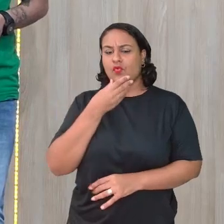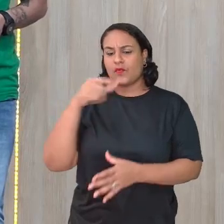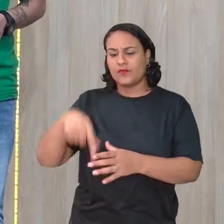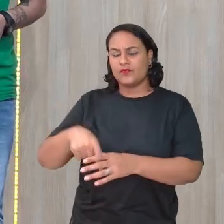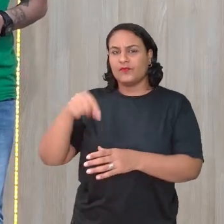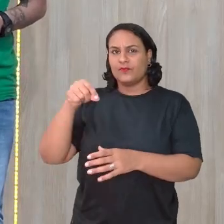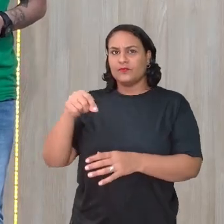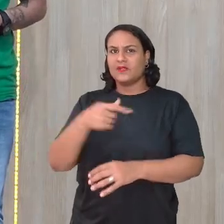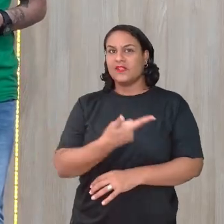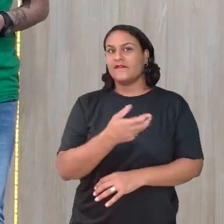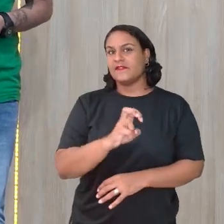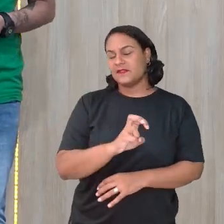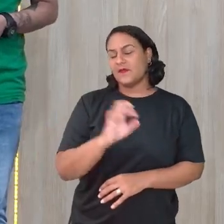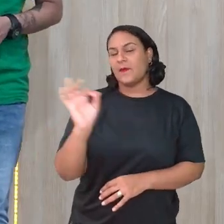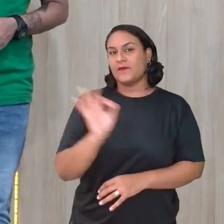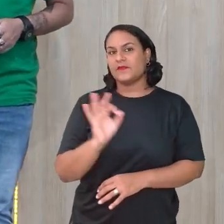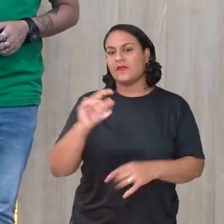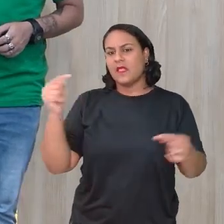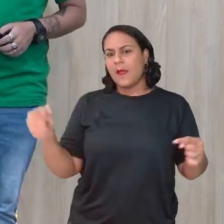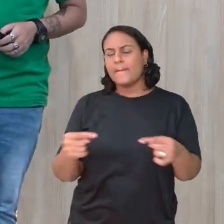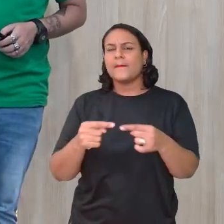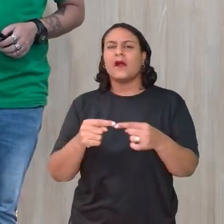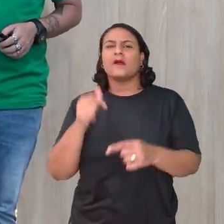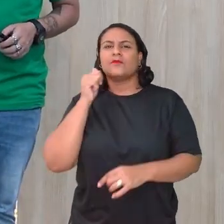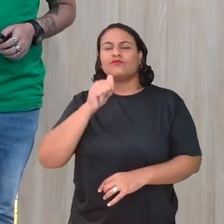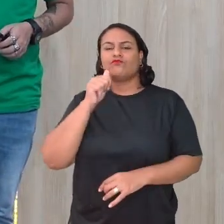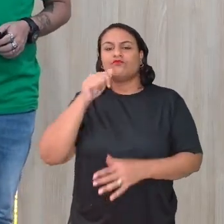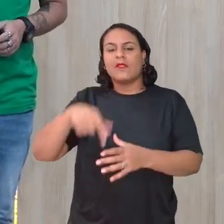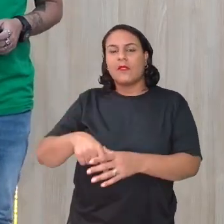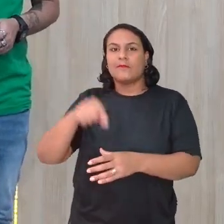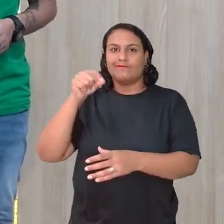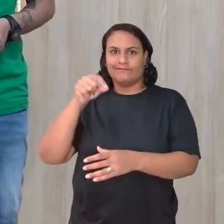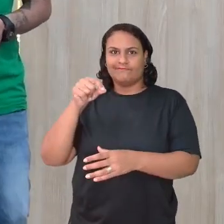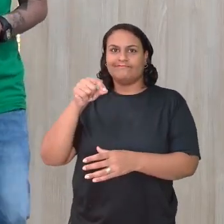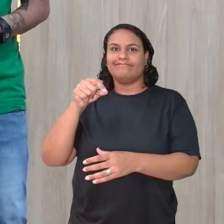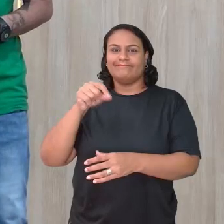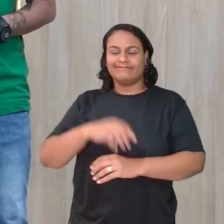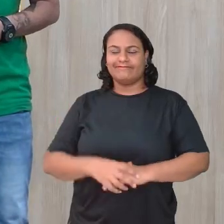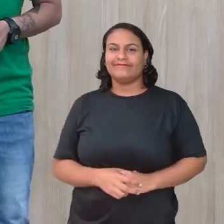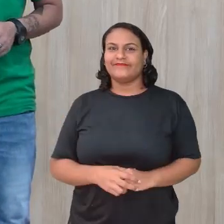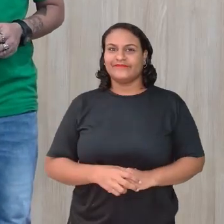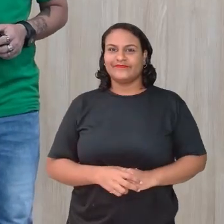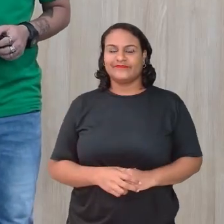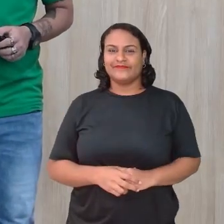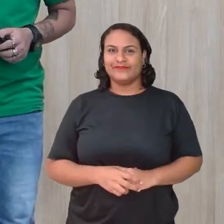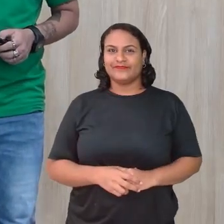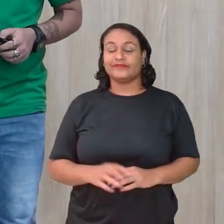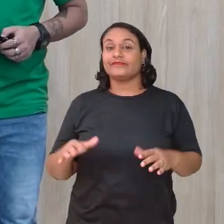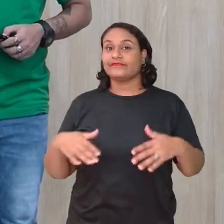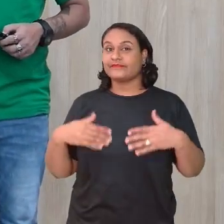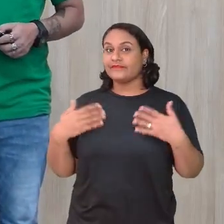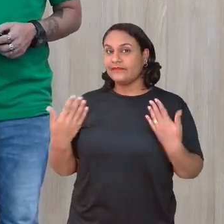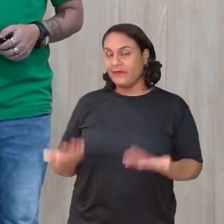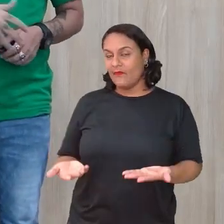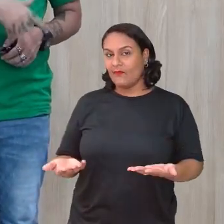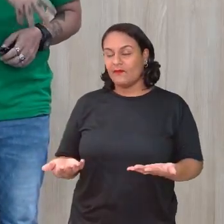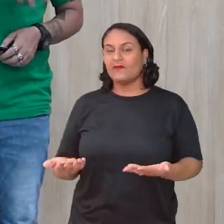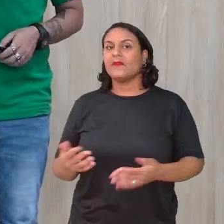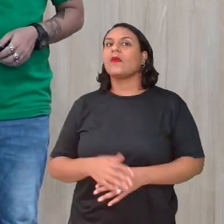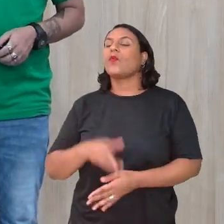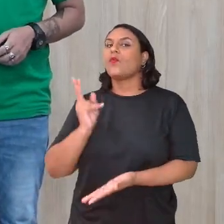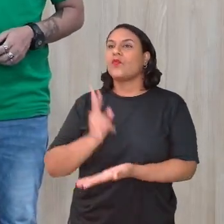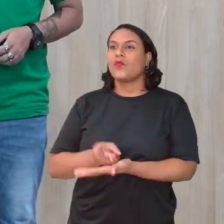sorteados e a 25% a chance daquela garota ali específica de ser a sorteada, tá certo? Então,